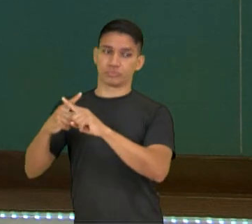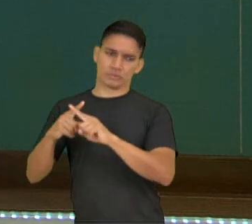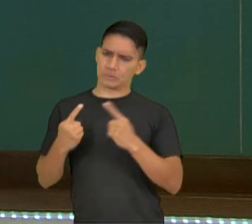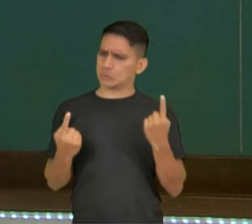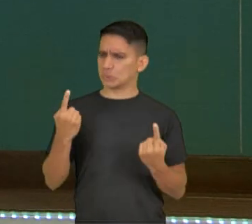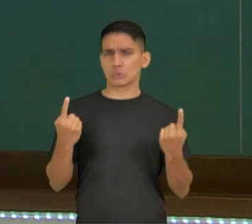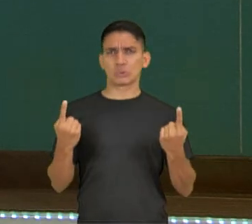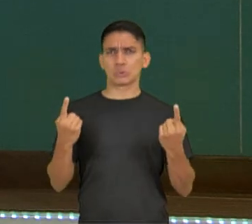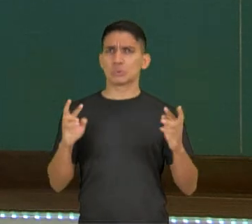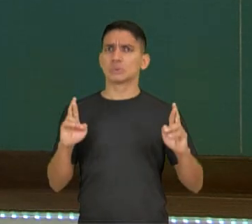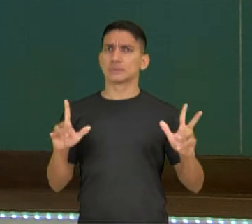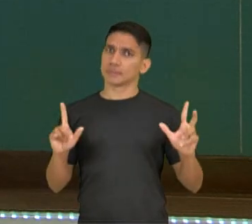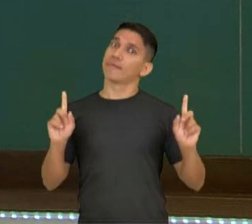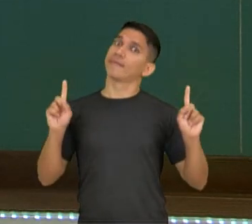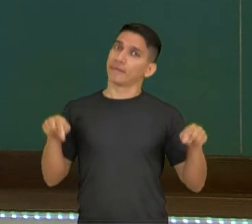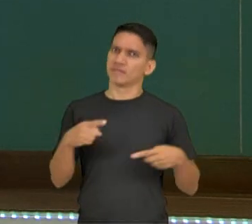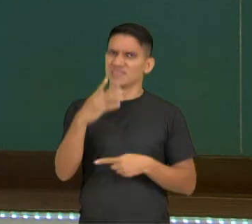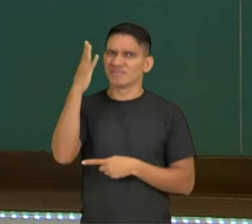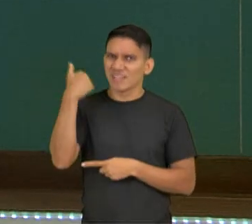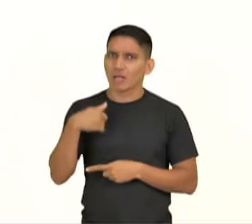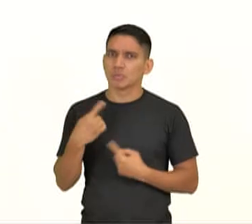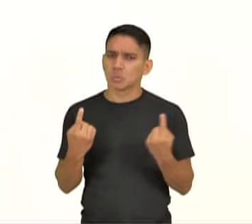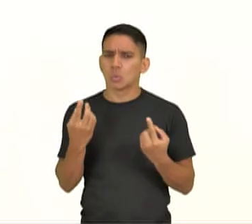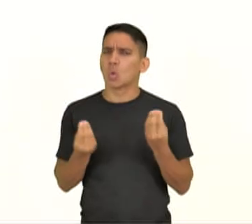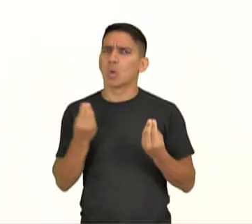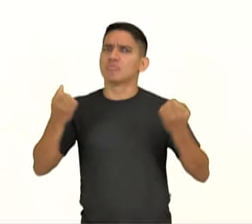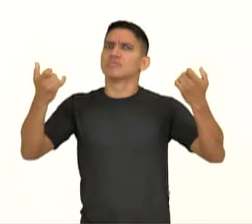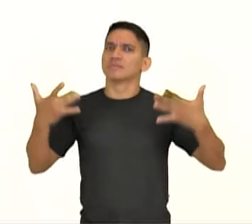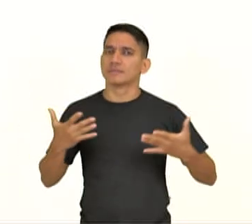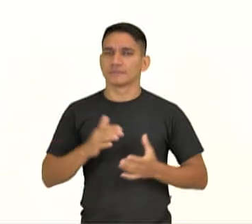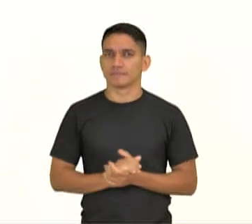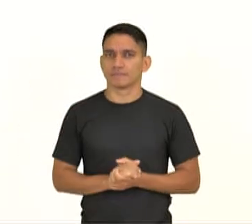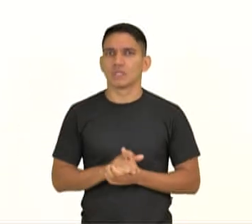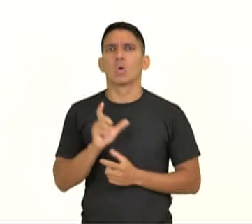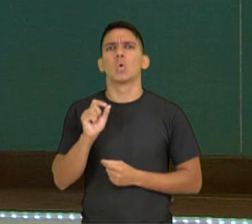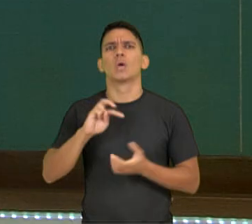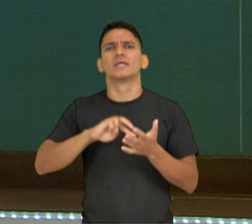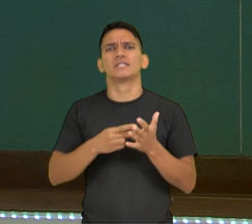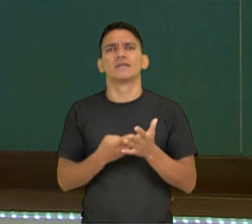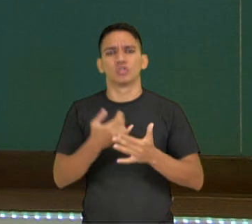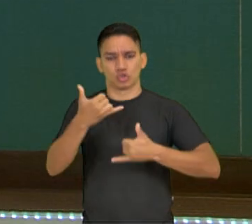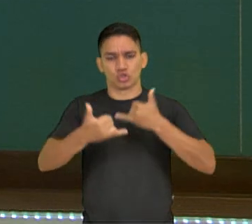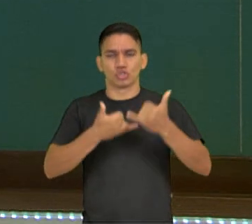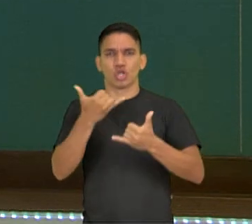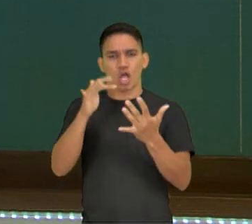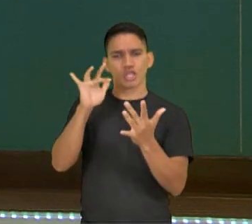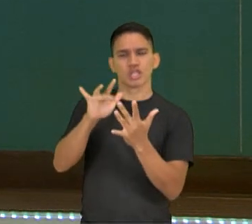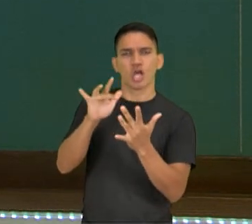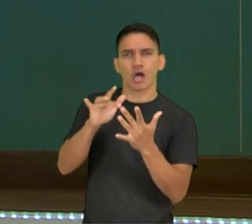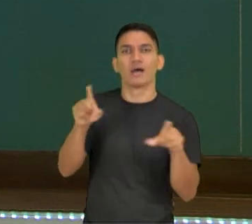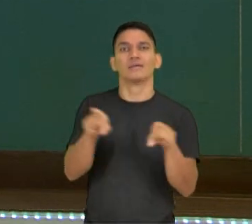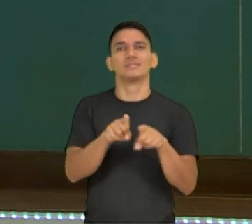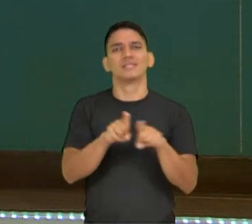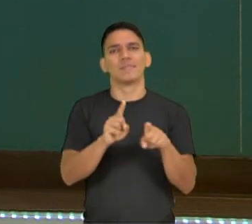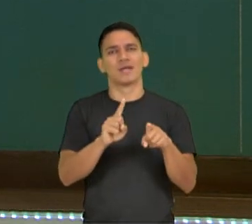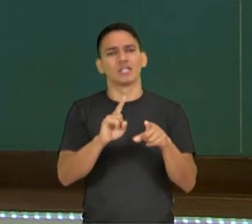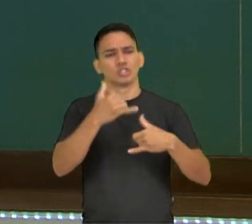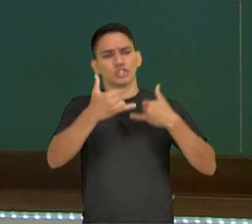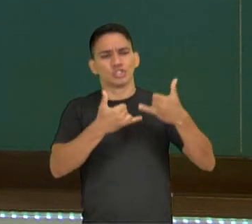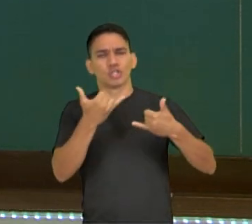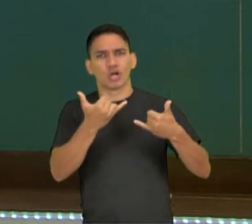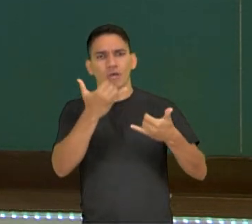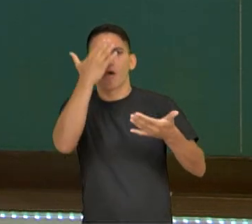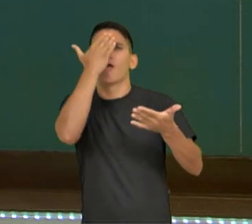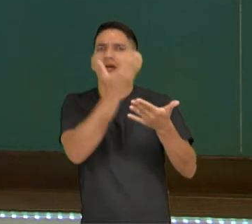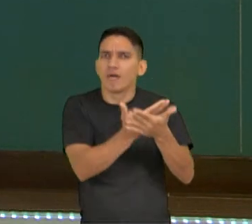consegue diferenciar? Você sabe o que são jogos de toque e confiança? Já ouviu falar em jogos de toque e confiança?